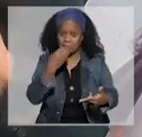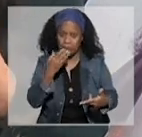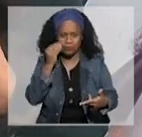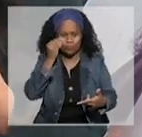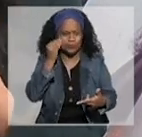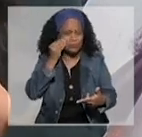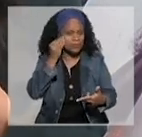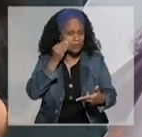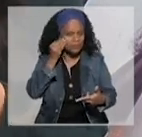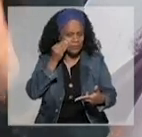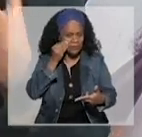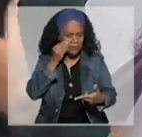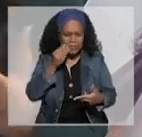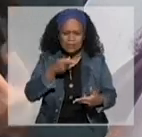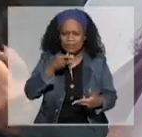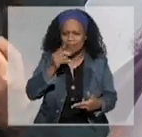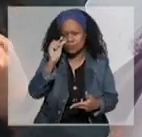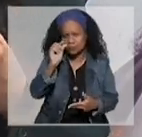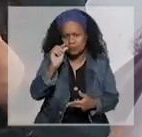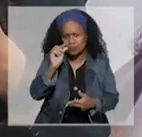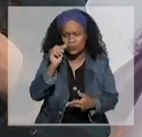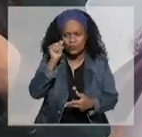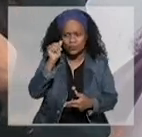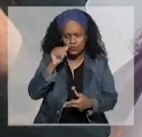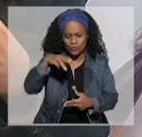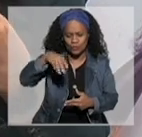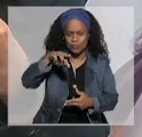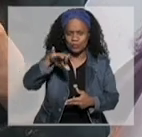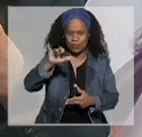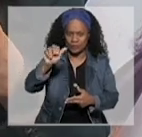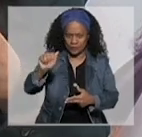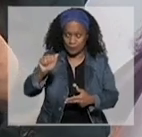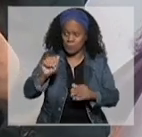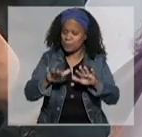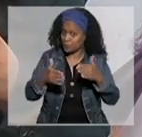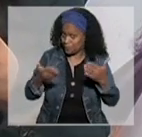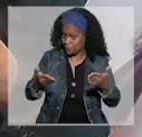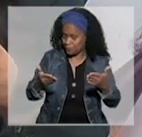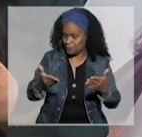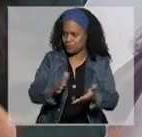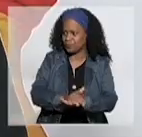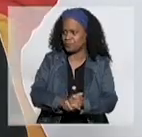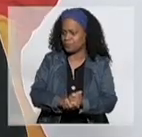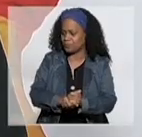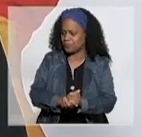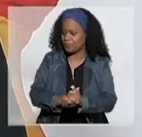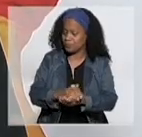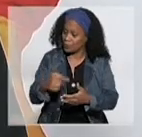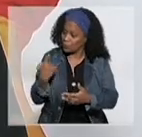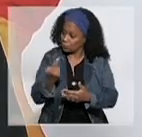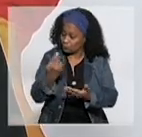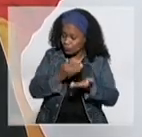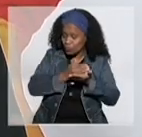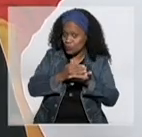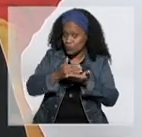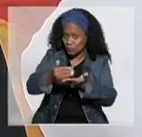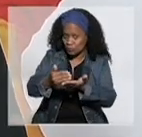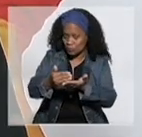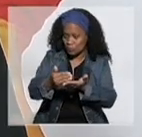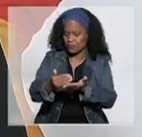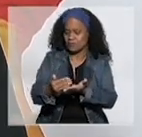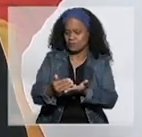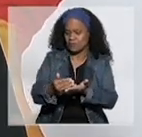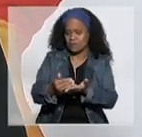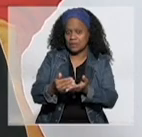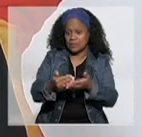que vocês estão colhendo? Conta algum caso para a gente, Miriam, Candy. Então, nós começamos, assim, como o